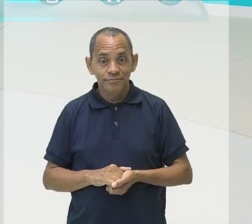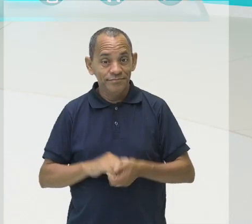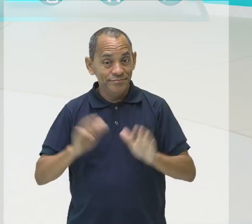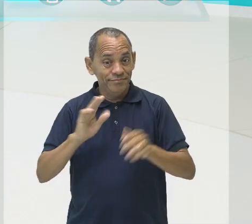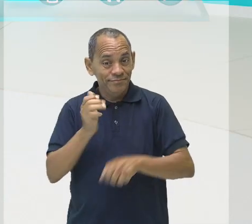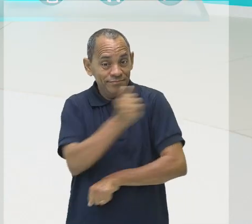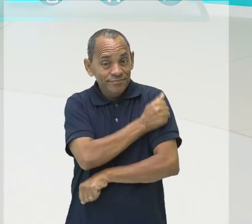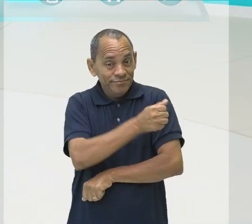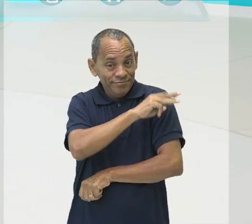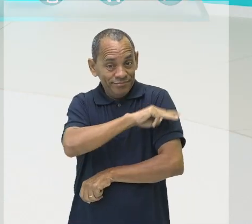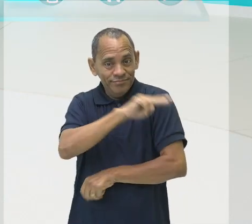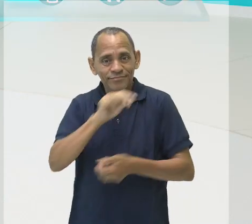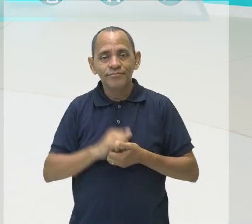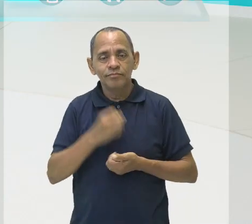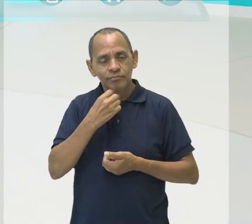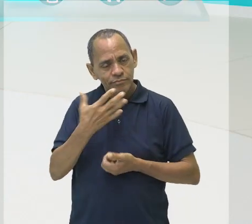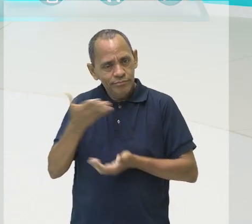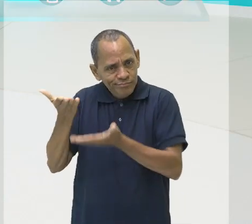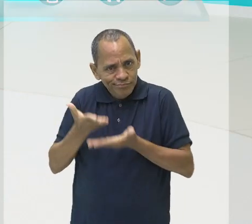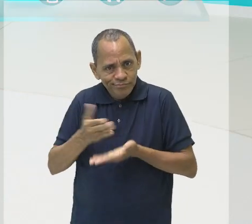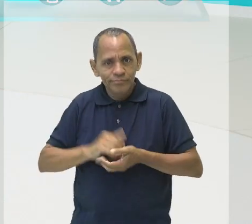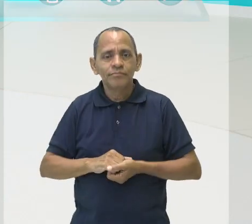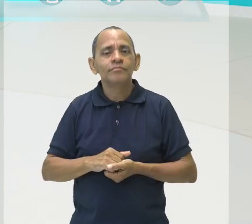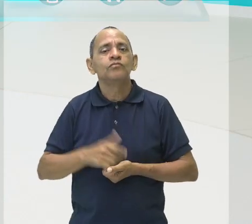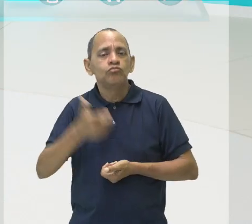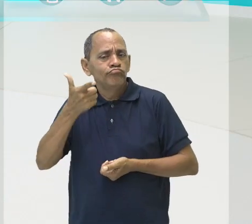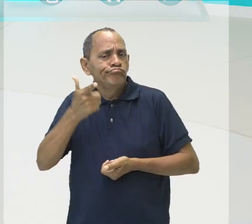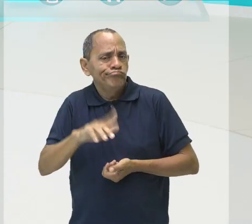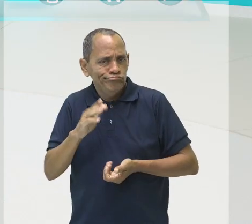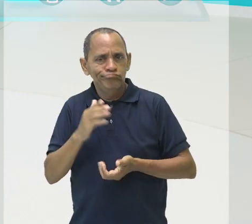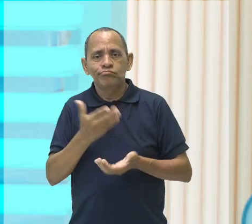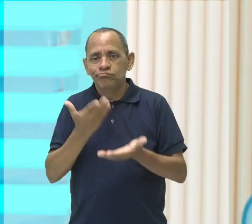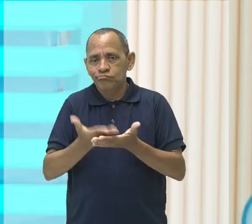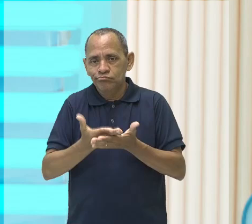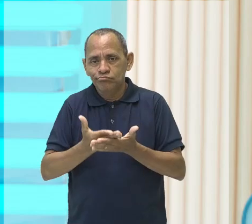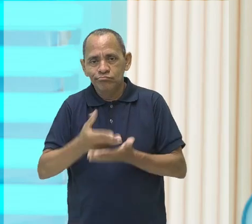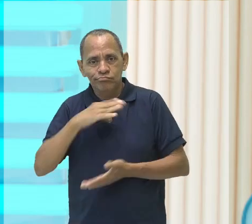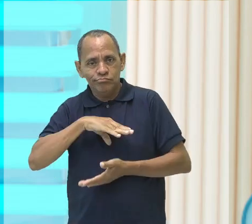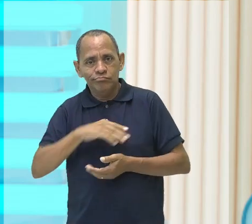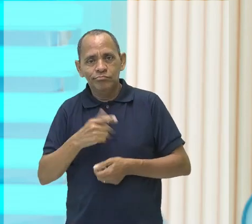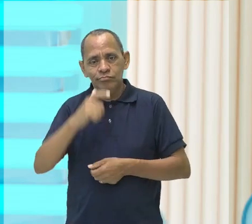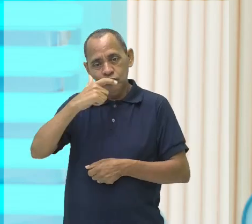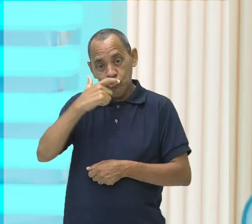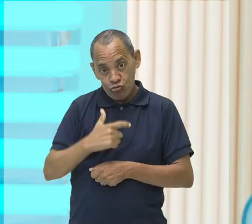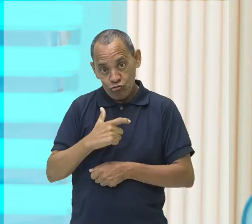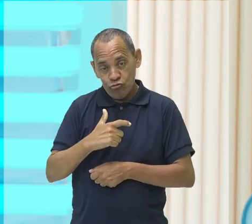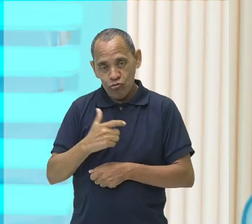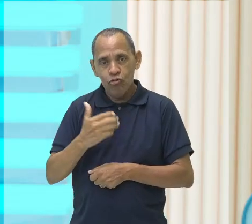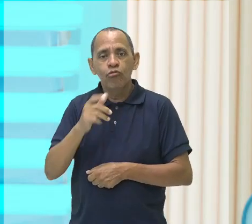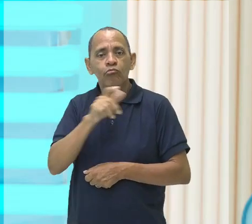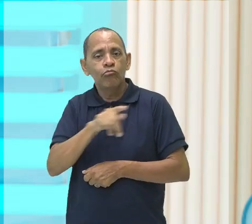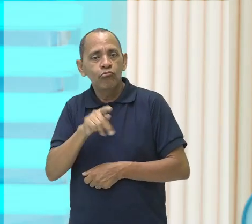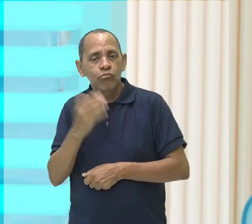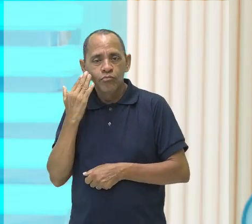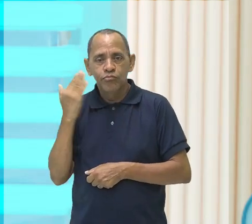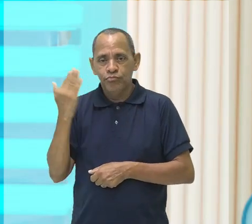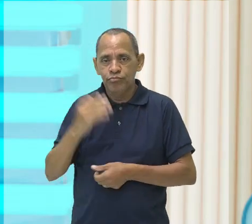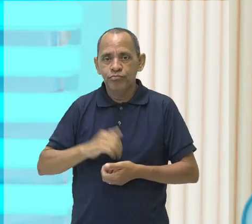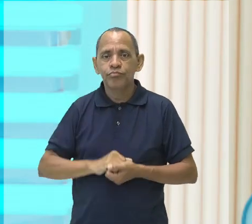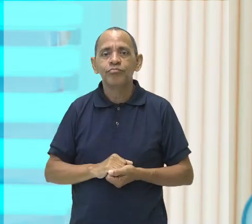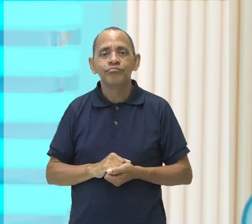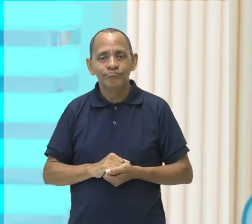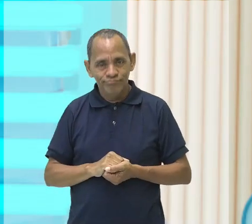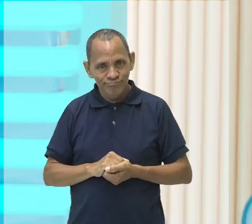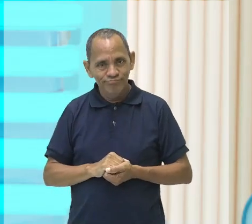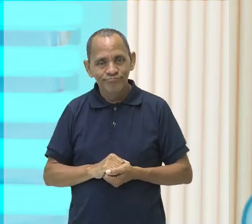Olá, alunos da terceira série, sejam bem-vindos a mais uma aula de língua portuguesa. Eu sou o professor Rodrigo Ribeiro, isso mesmo,